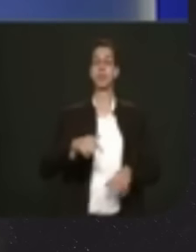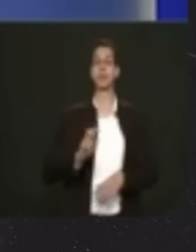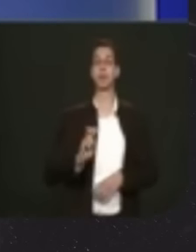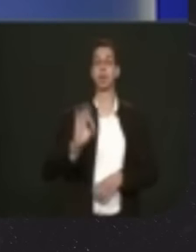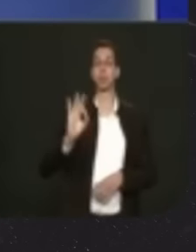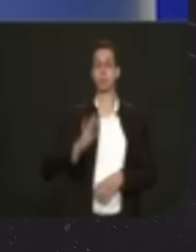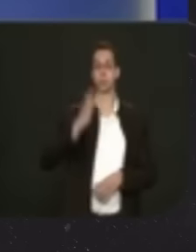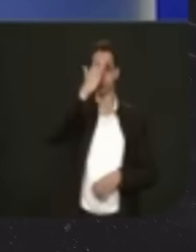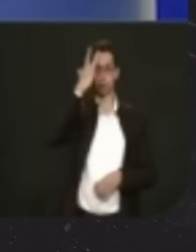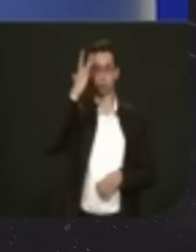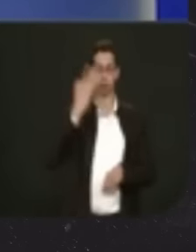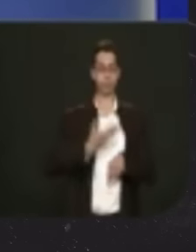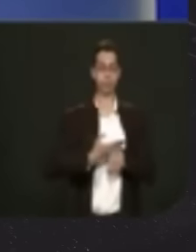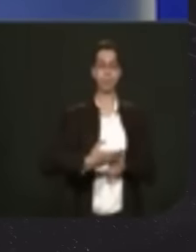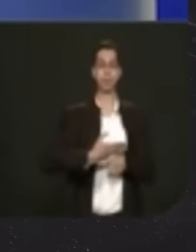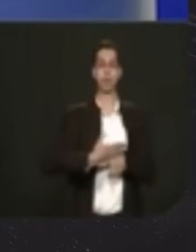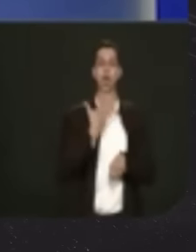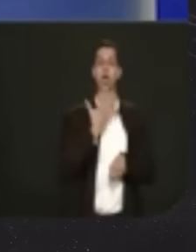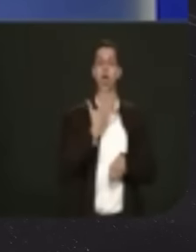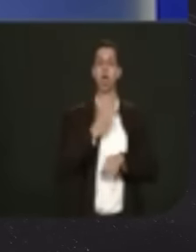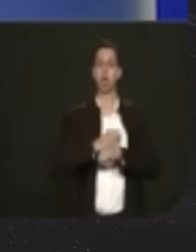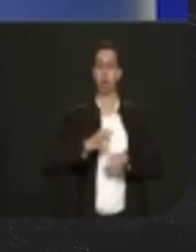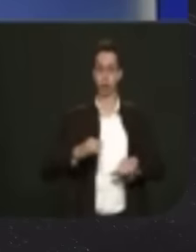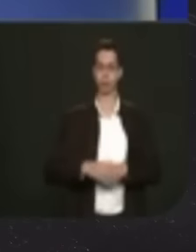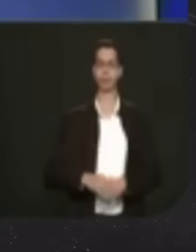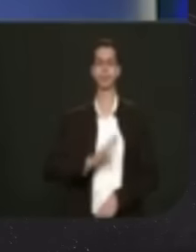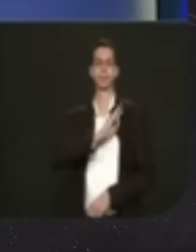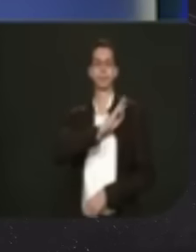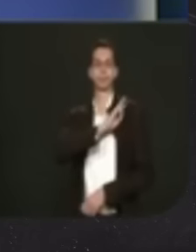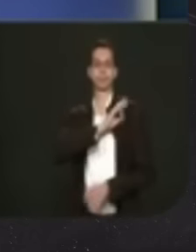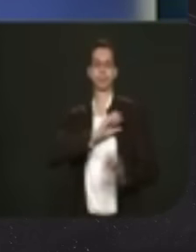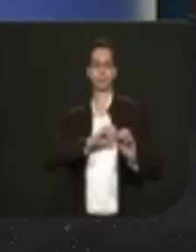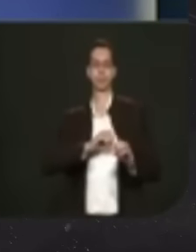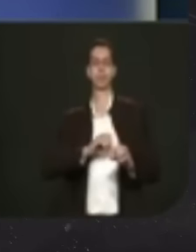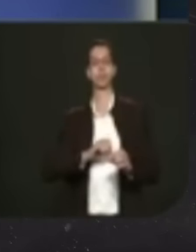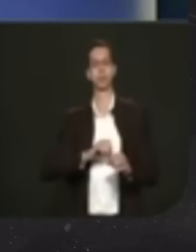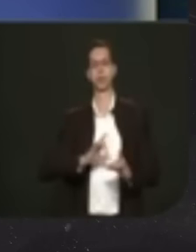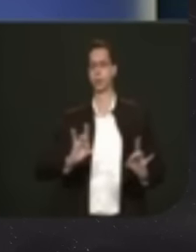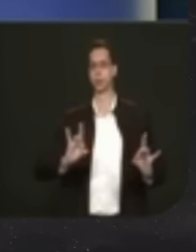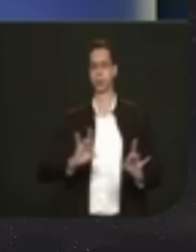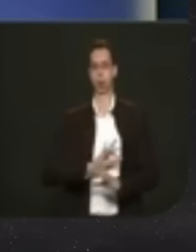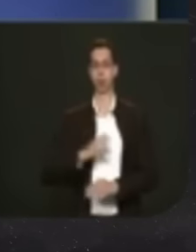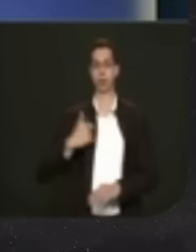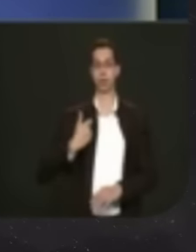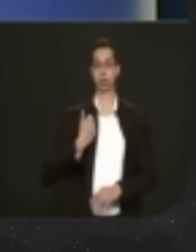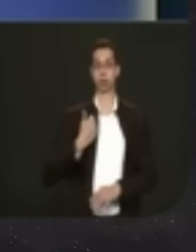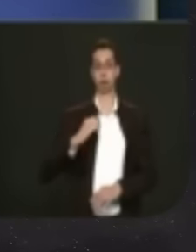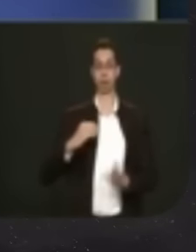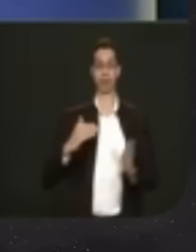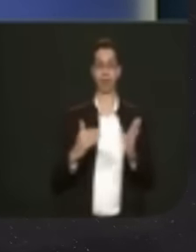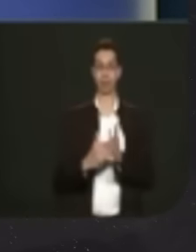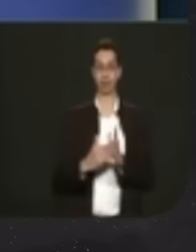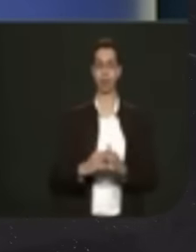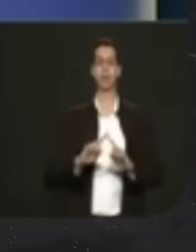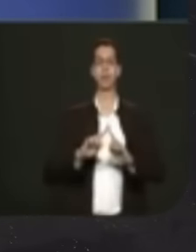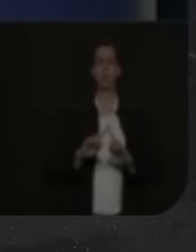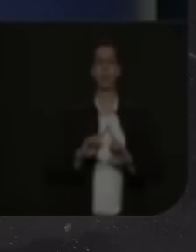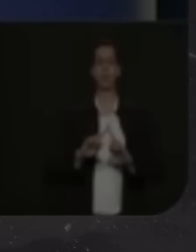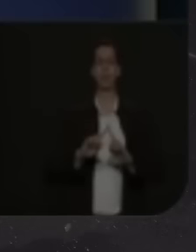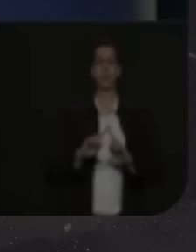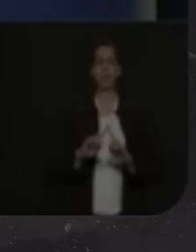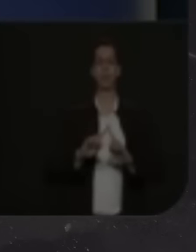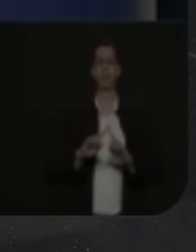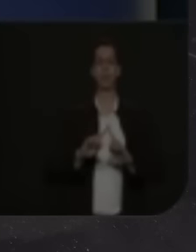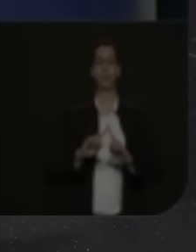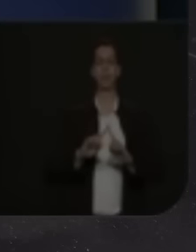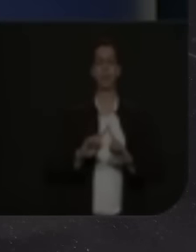brancos concluíram o ensino médio até os 19 anos e esse número cai para 58% pros declarados negros eu gostaria de